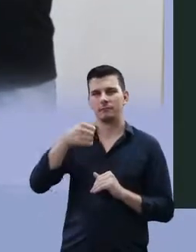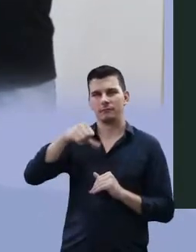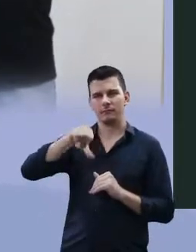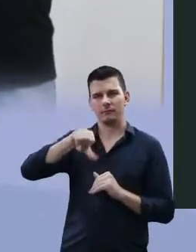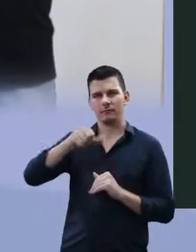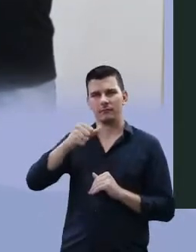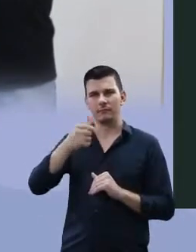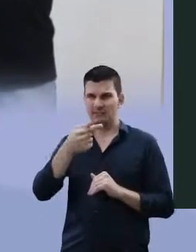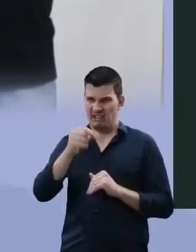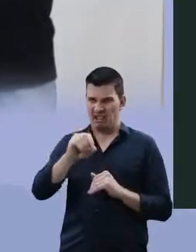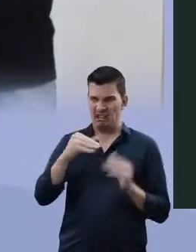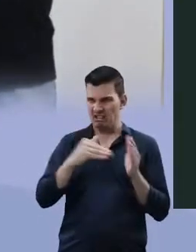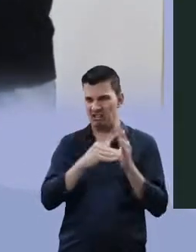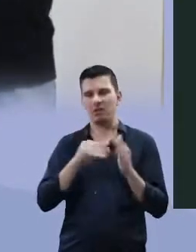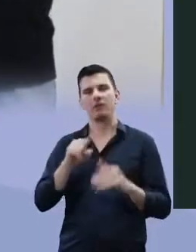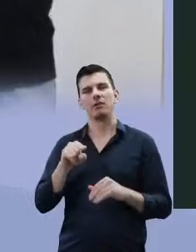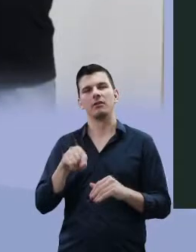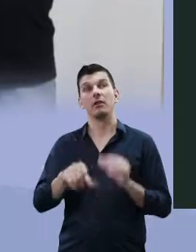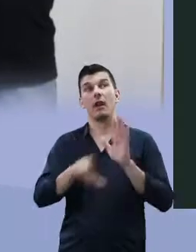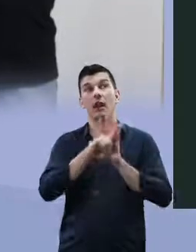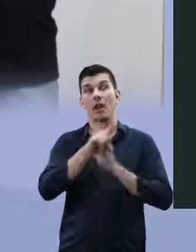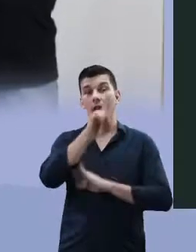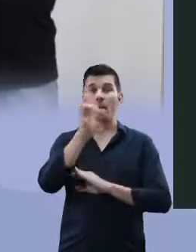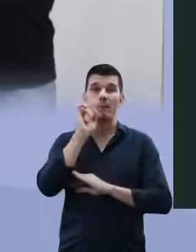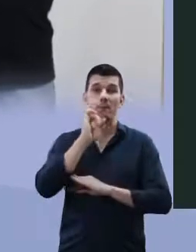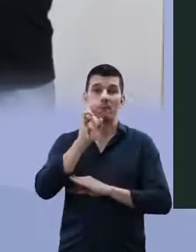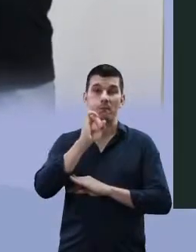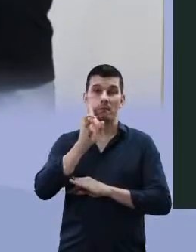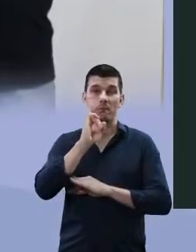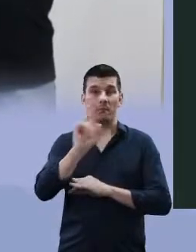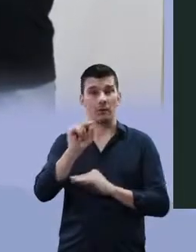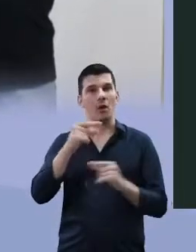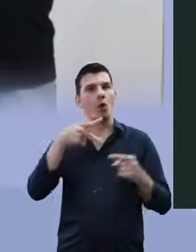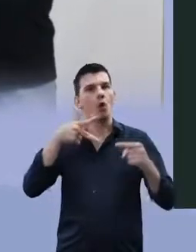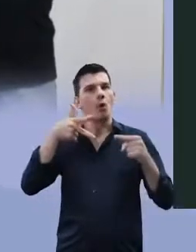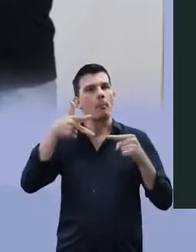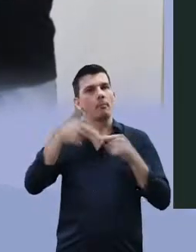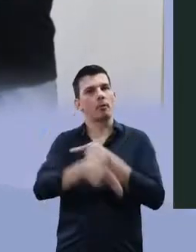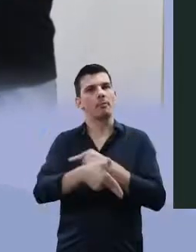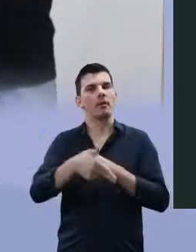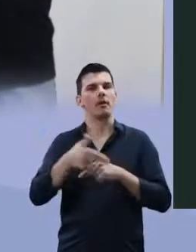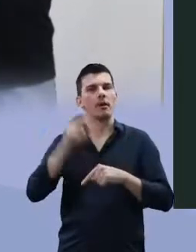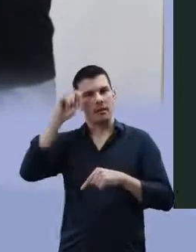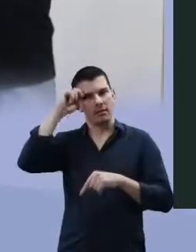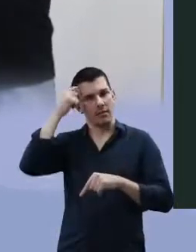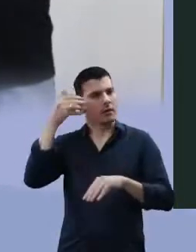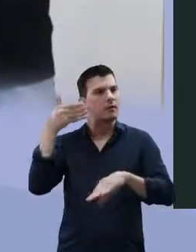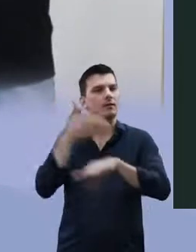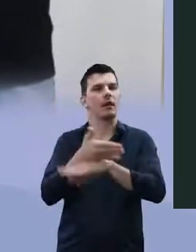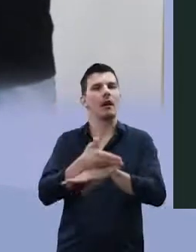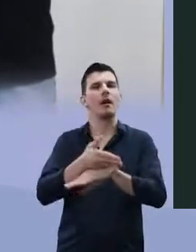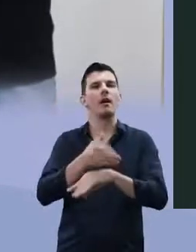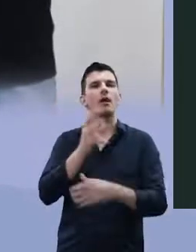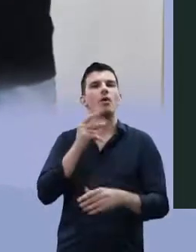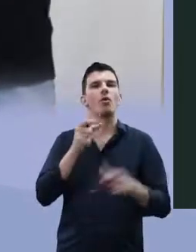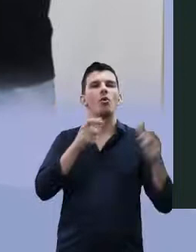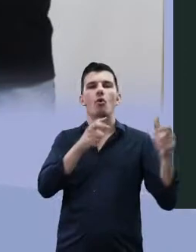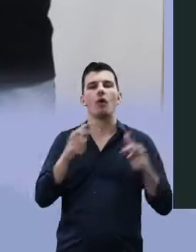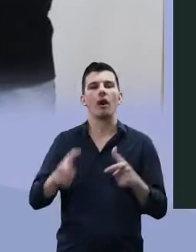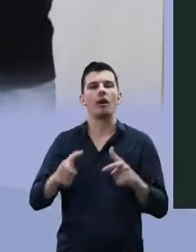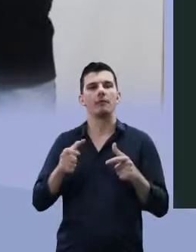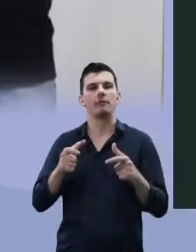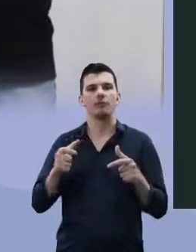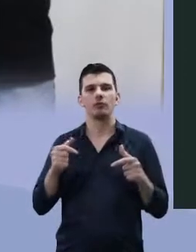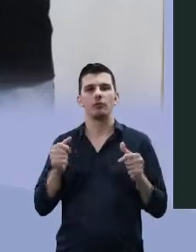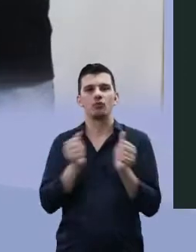anos 60, início dos anos 70, você tinha uma legislação, principalmente nos estados sulistas, que proibiam os negros de frequentar os mesmos lugares dos